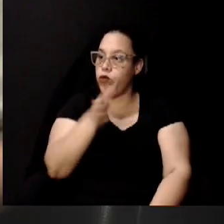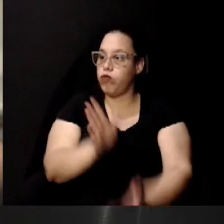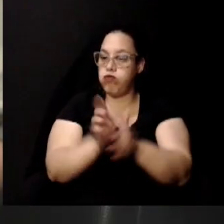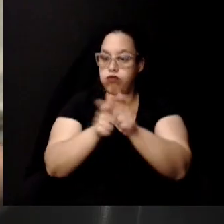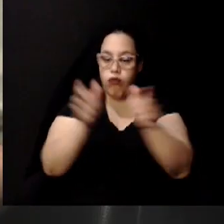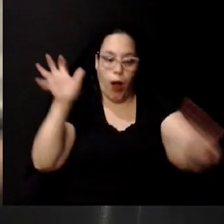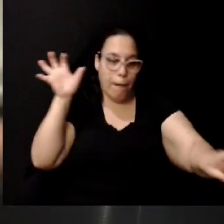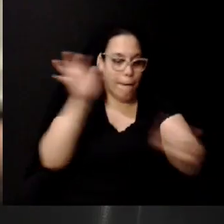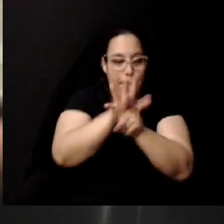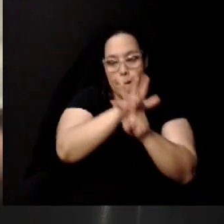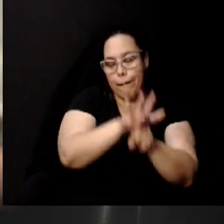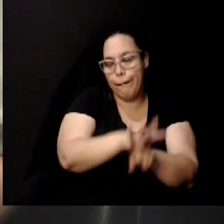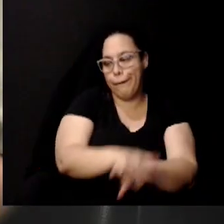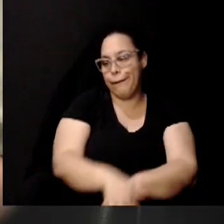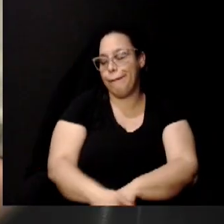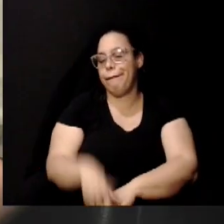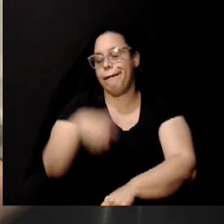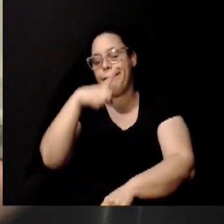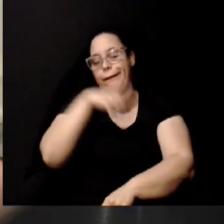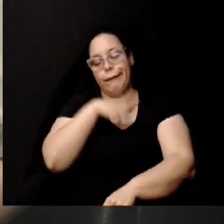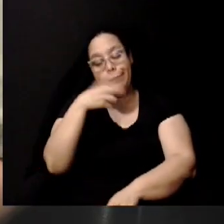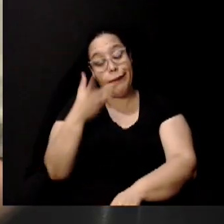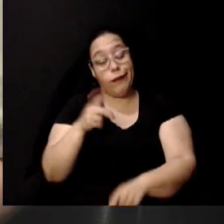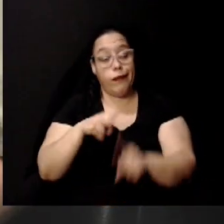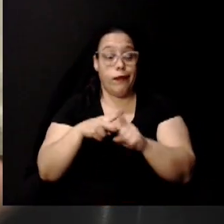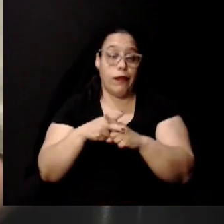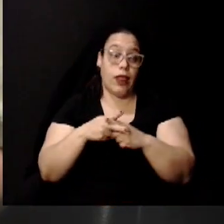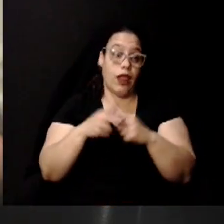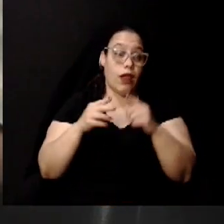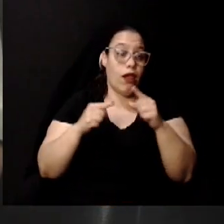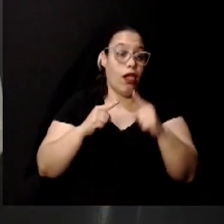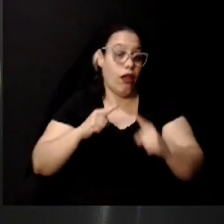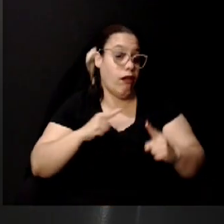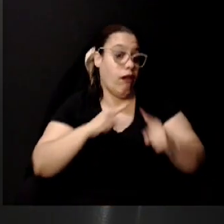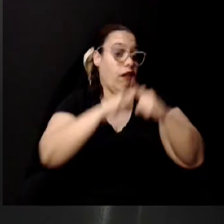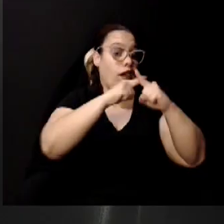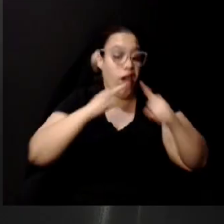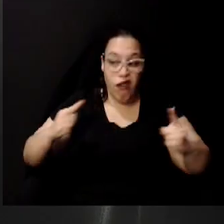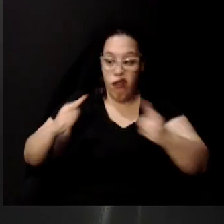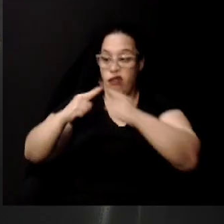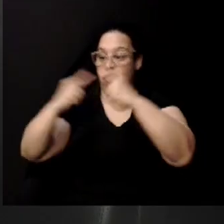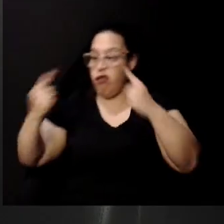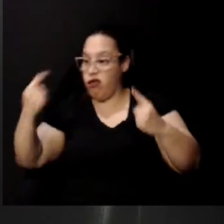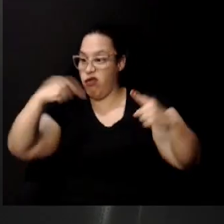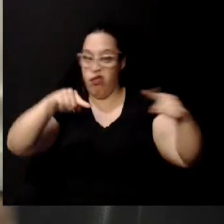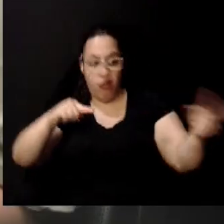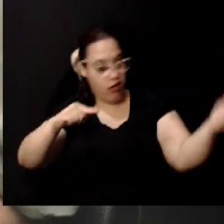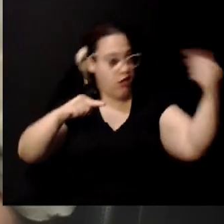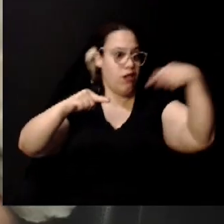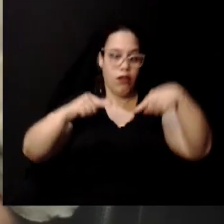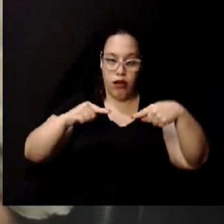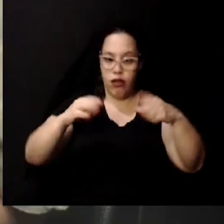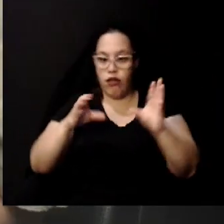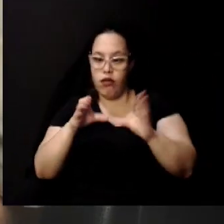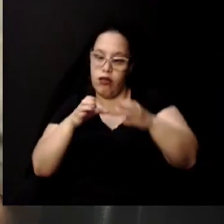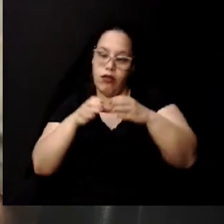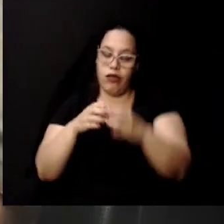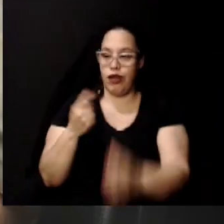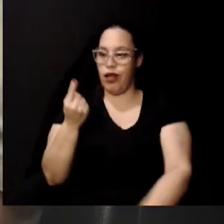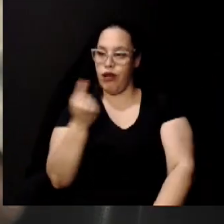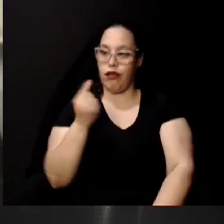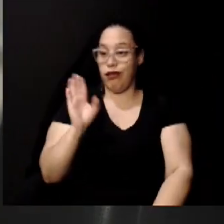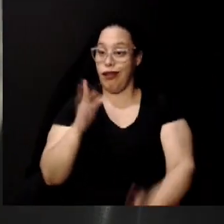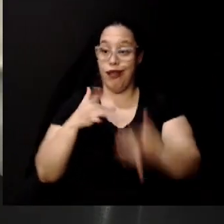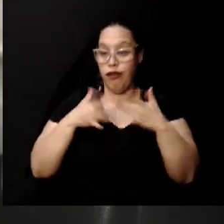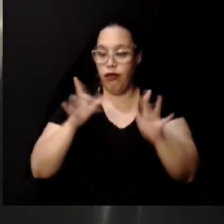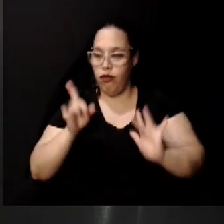você tem esses mecanismos de concorrência, sabe? A ideia de que você tá numa equipe, você não tá solidário na equipe,